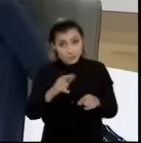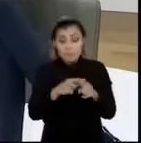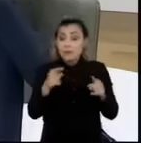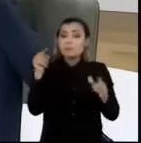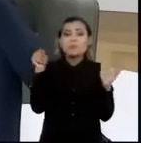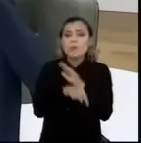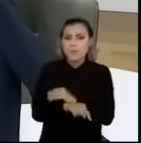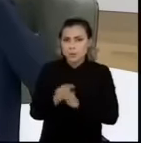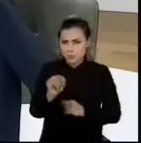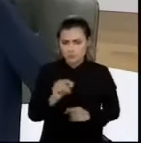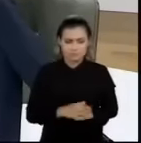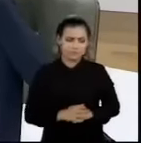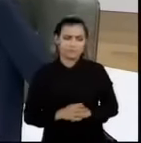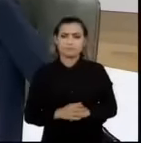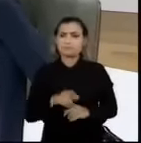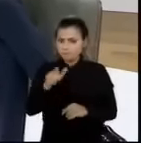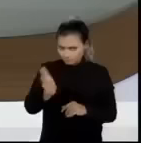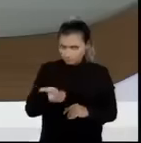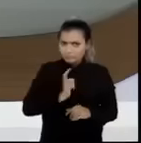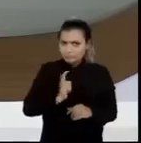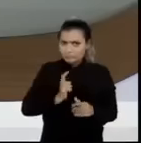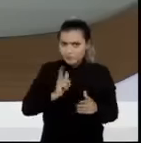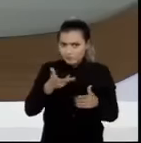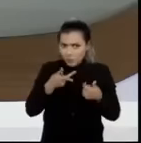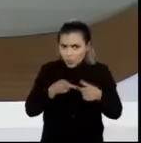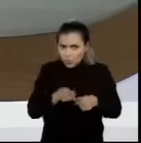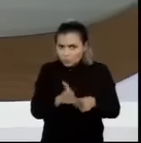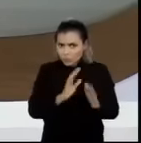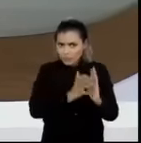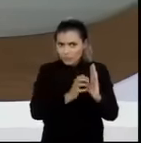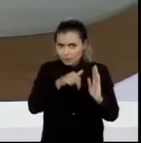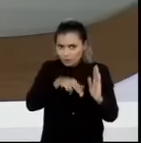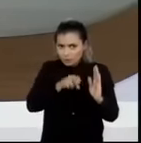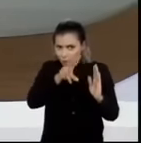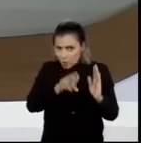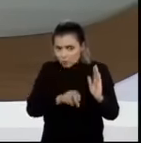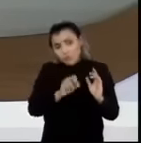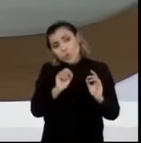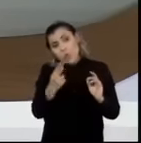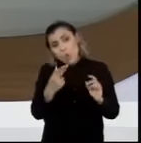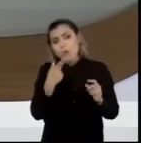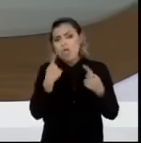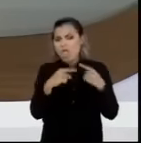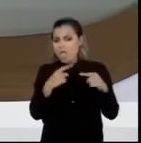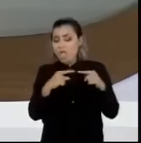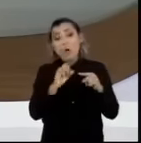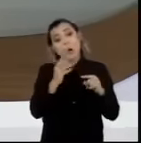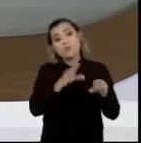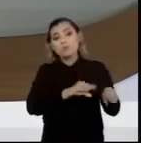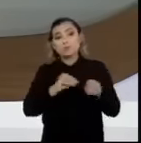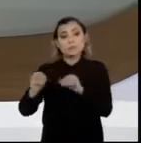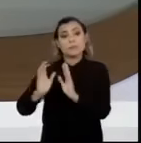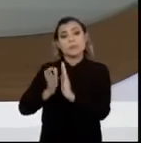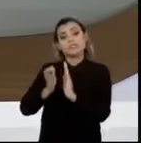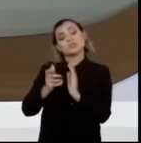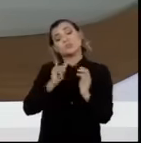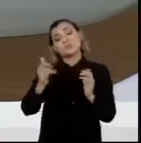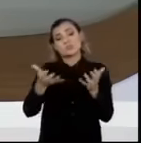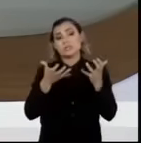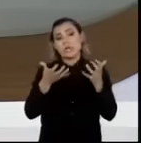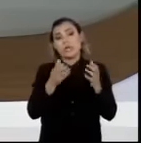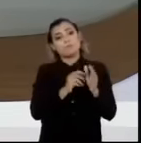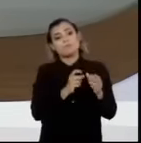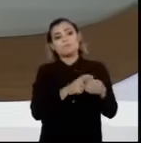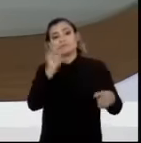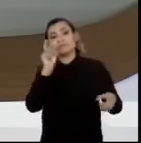senhor tem disposição de permanecer no Partido Novo, mesmo debaixo de tantas críticas? E para onde o senhor pretende ir se o senhor não quiser